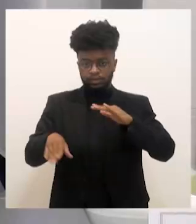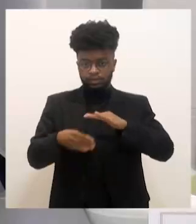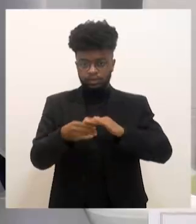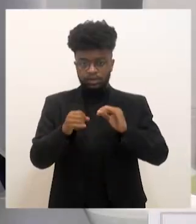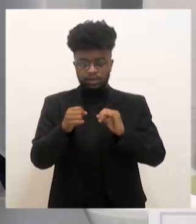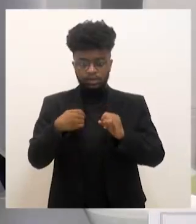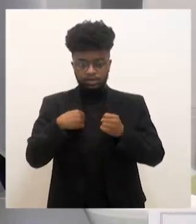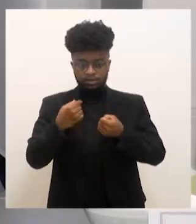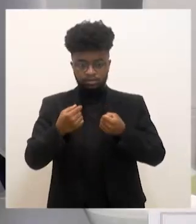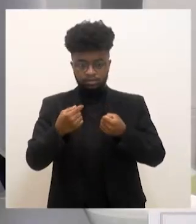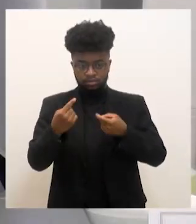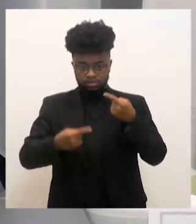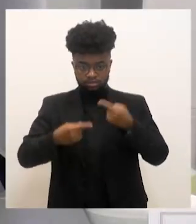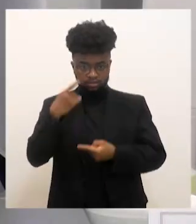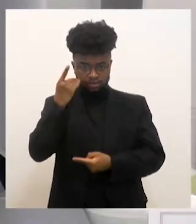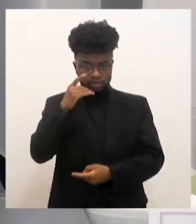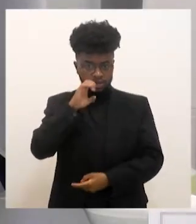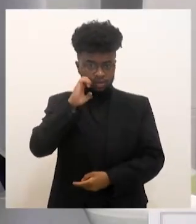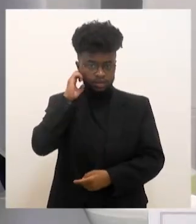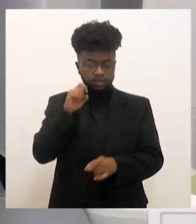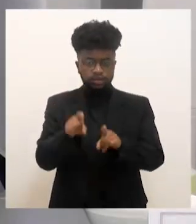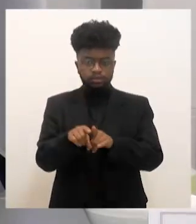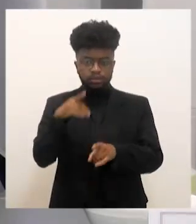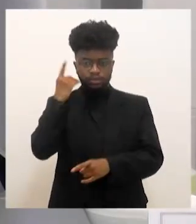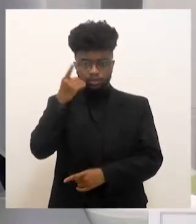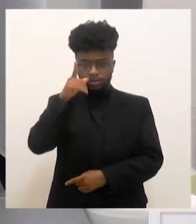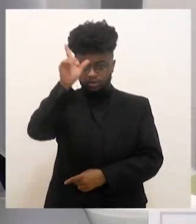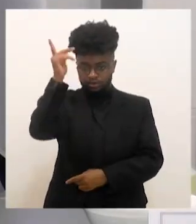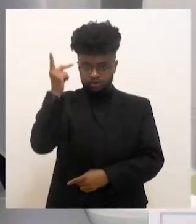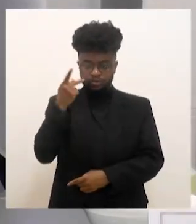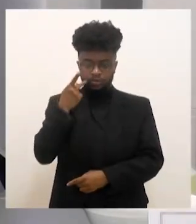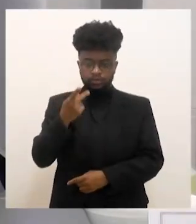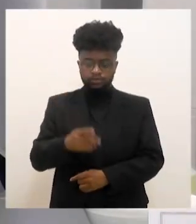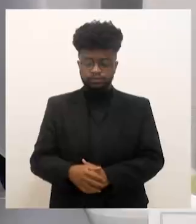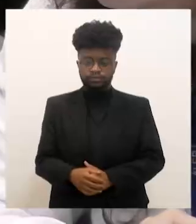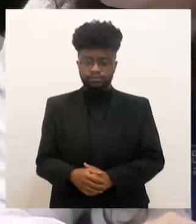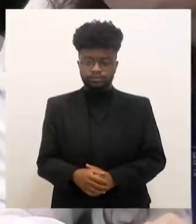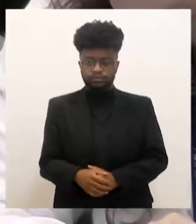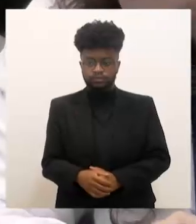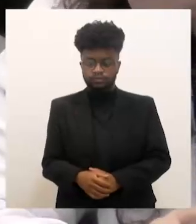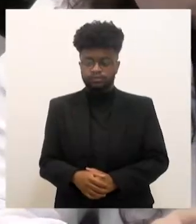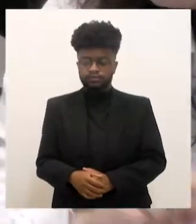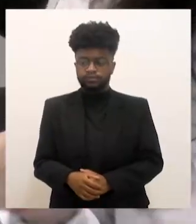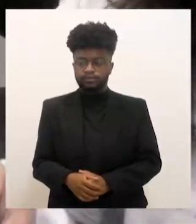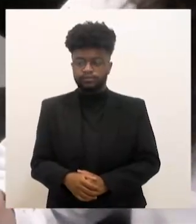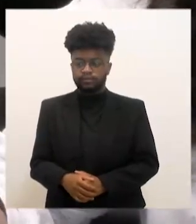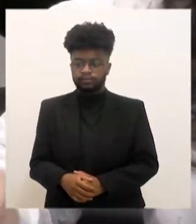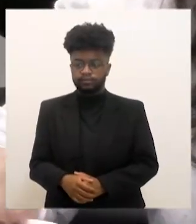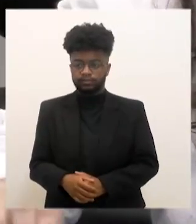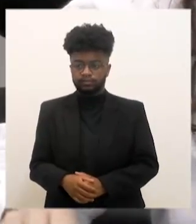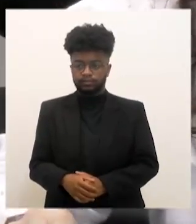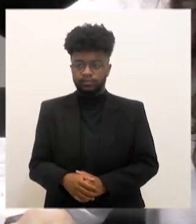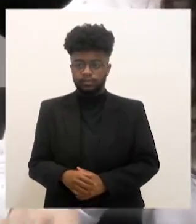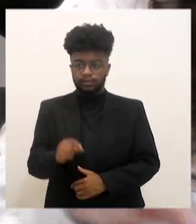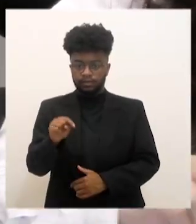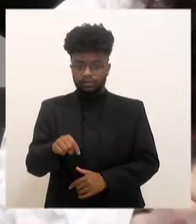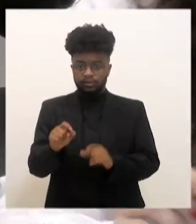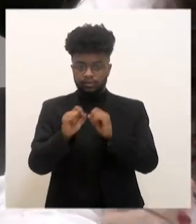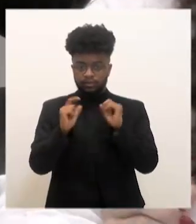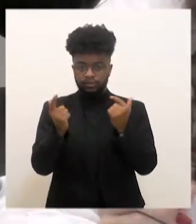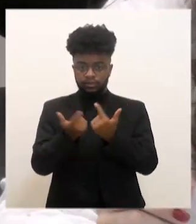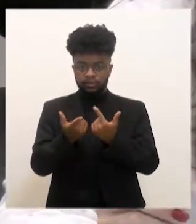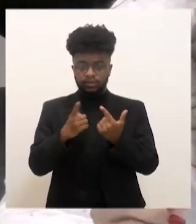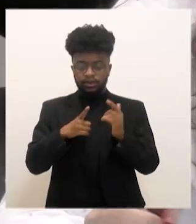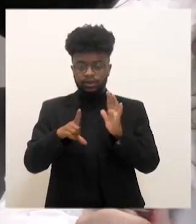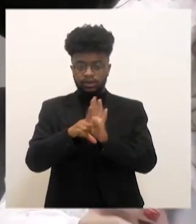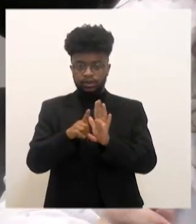discutir, Discutir, presidente. deputada Élica e deputado Luiz Paulo. Presidente, tem na casa a Lei